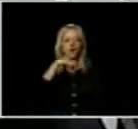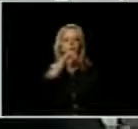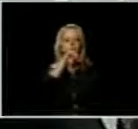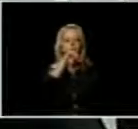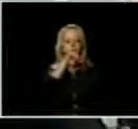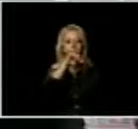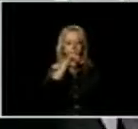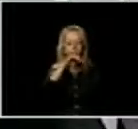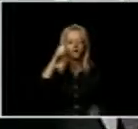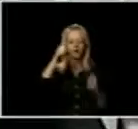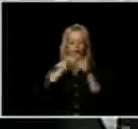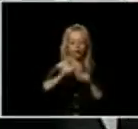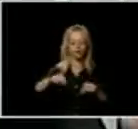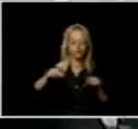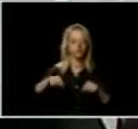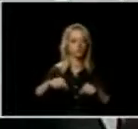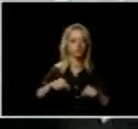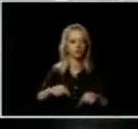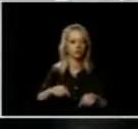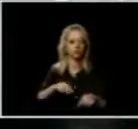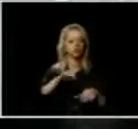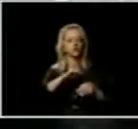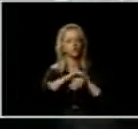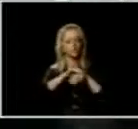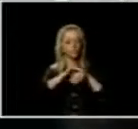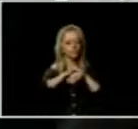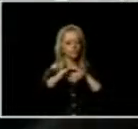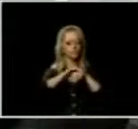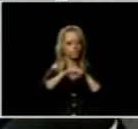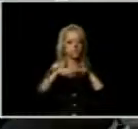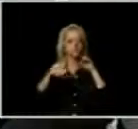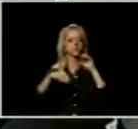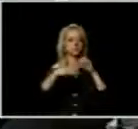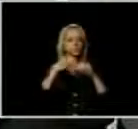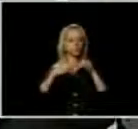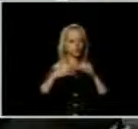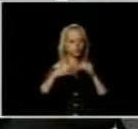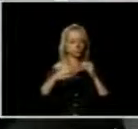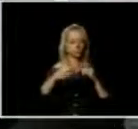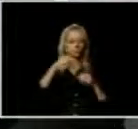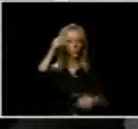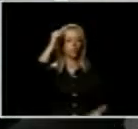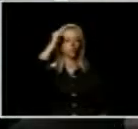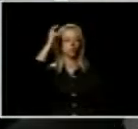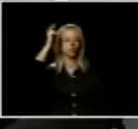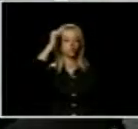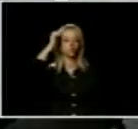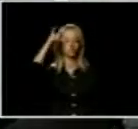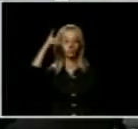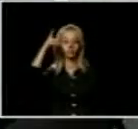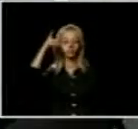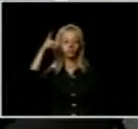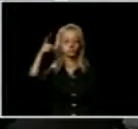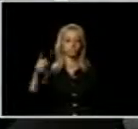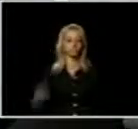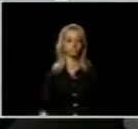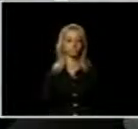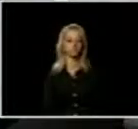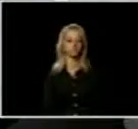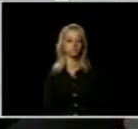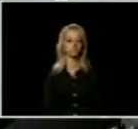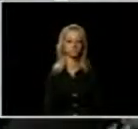cultura, artistas, produtores culturais, mas não posso deixar de